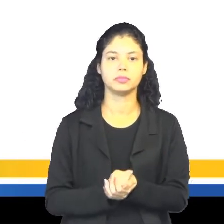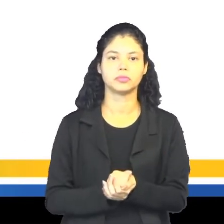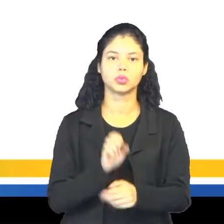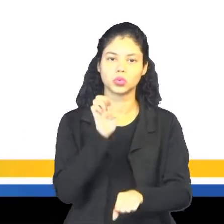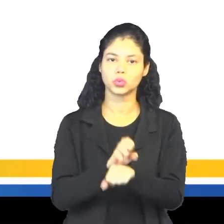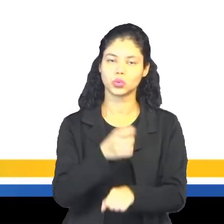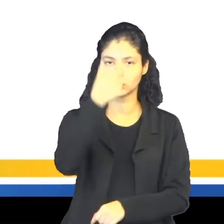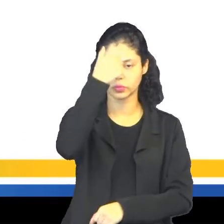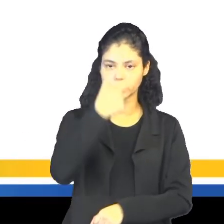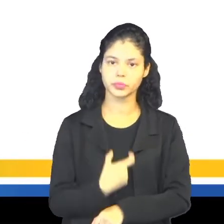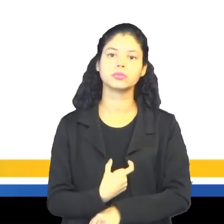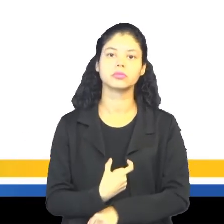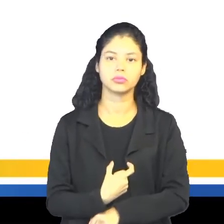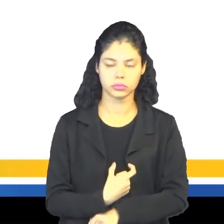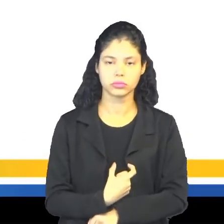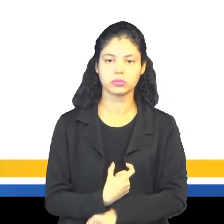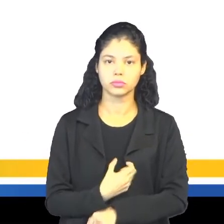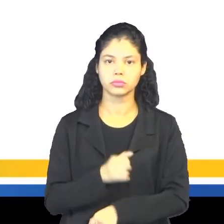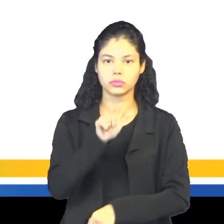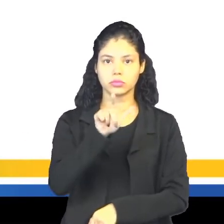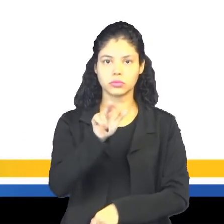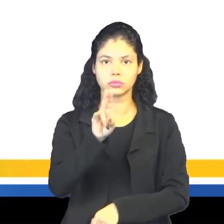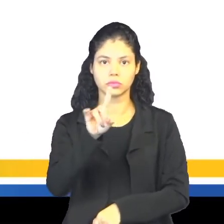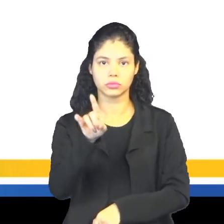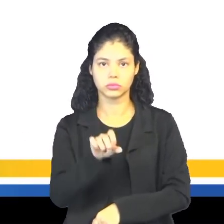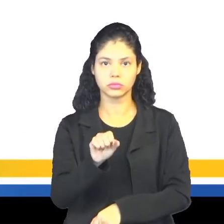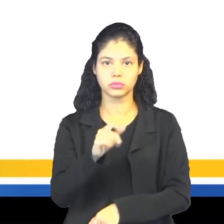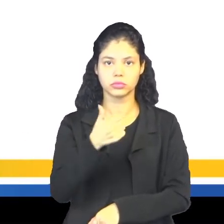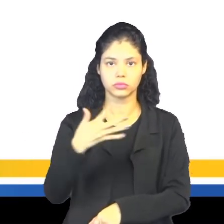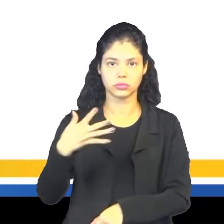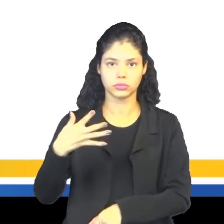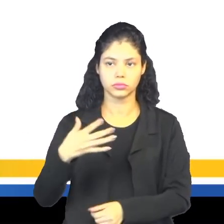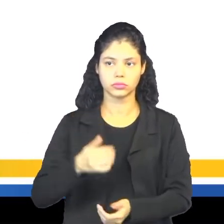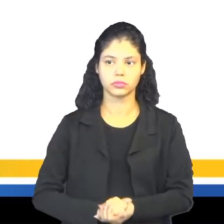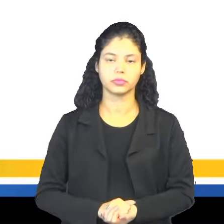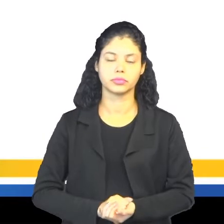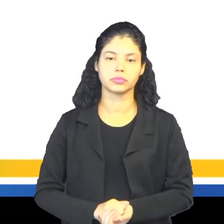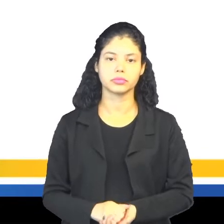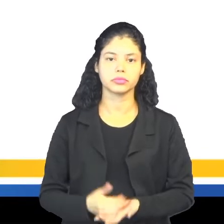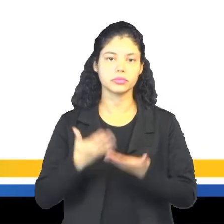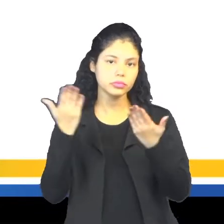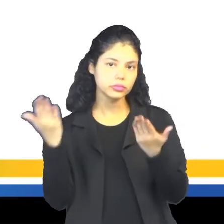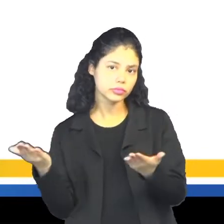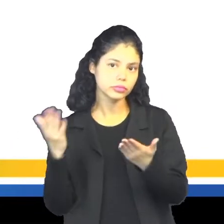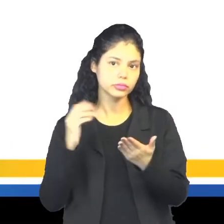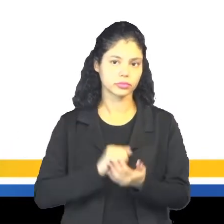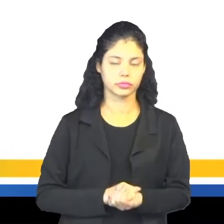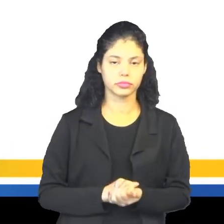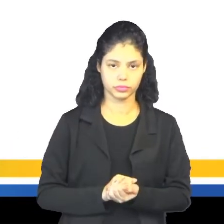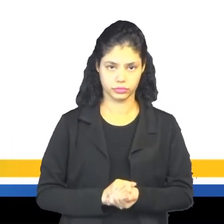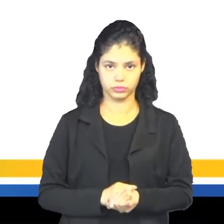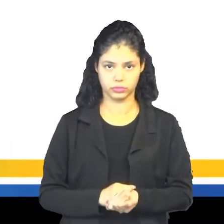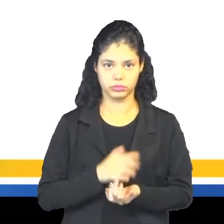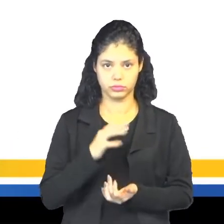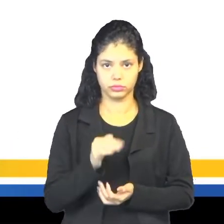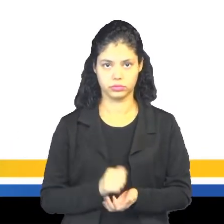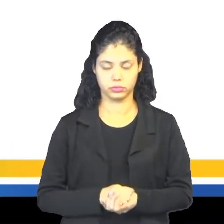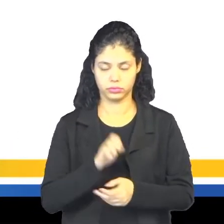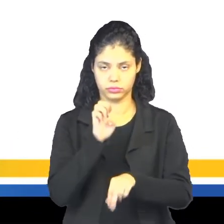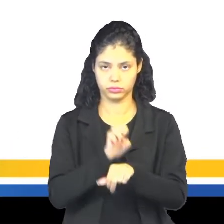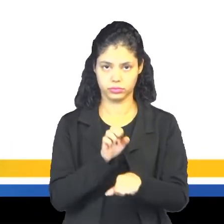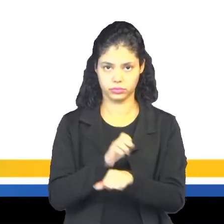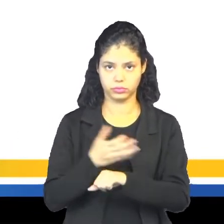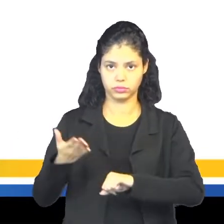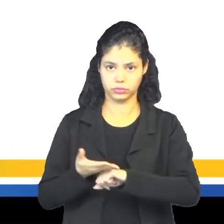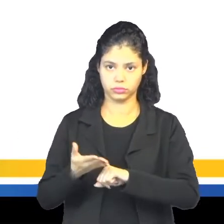foi proferida pelo Luís XIV, né, o rei da França. Nessa formação desse Estado moderno, representa